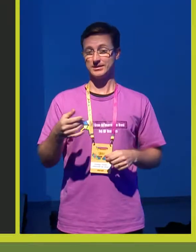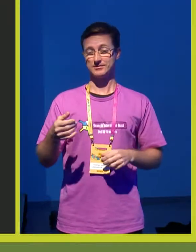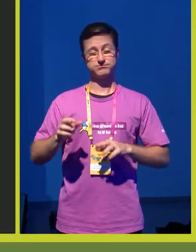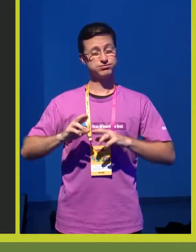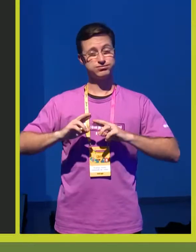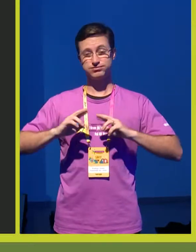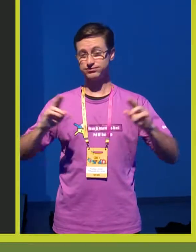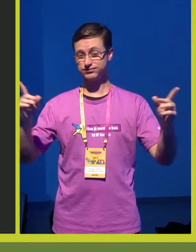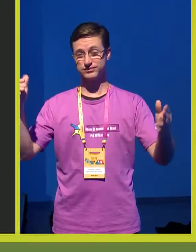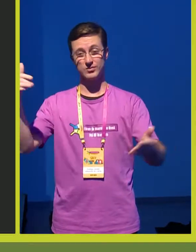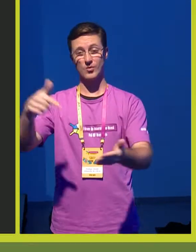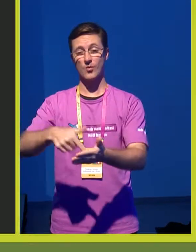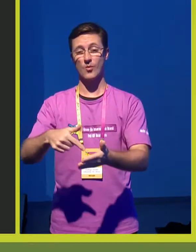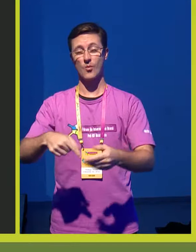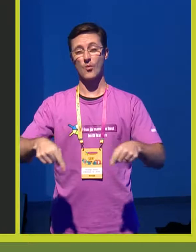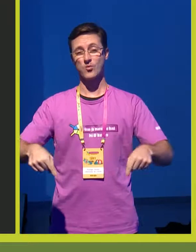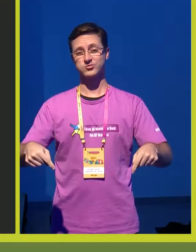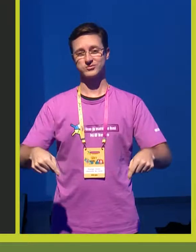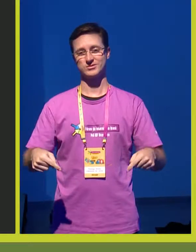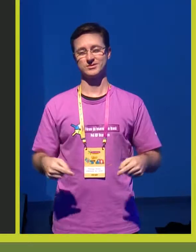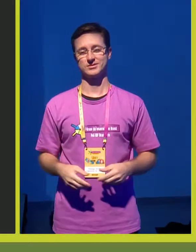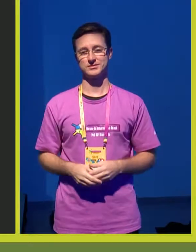distintas. Então, quando a polícia hoje